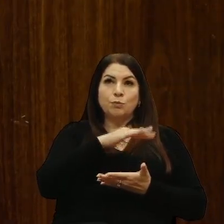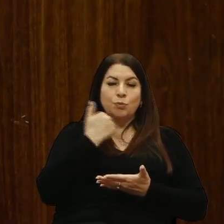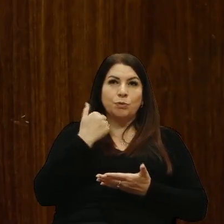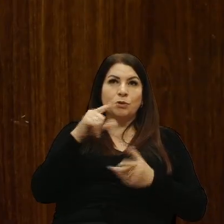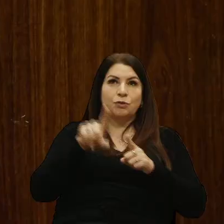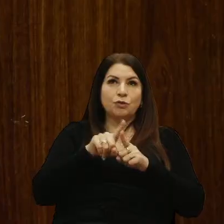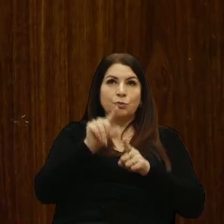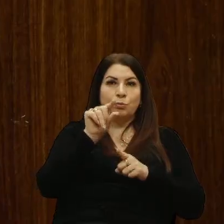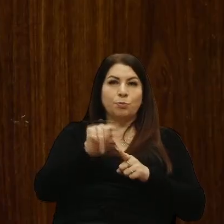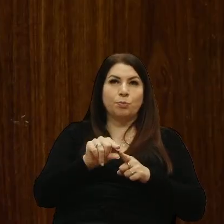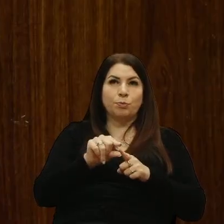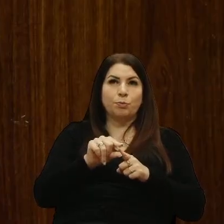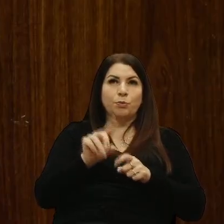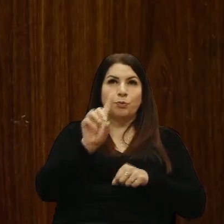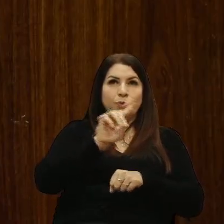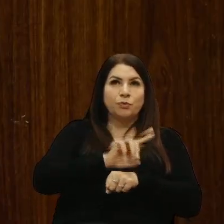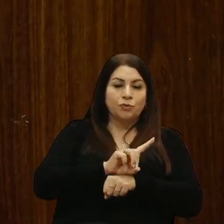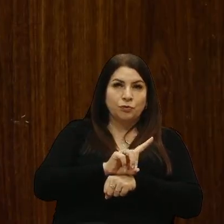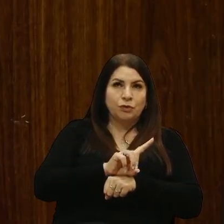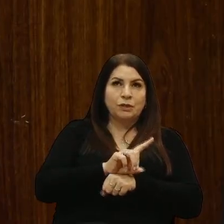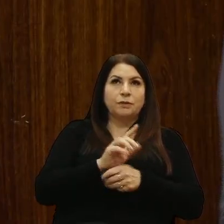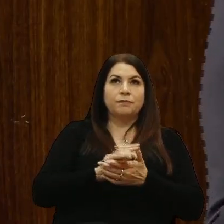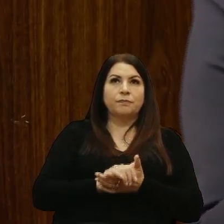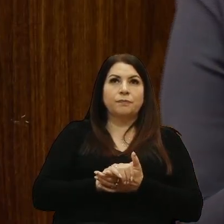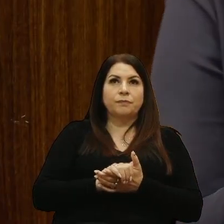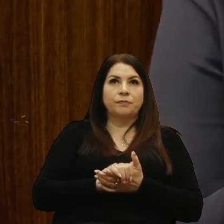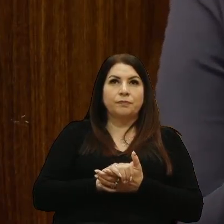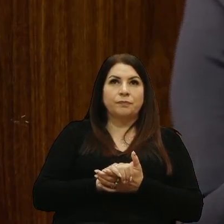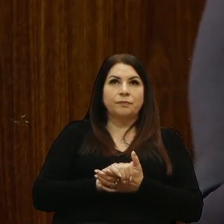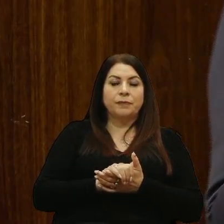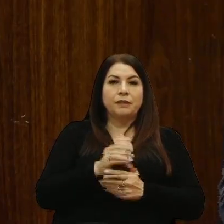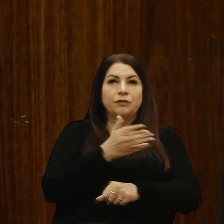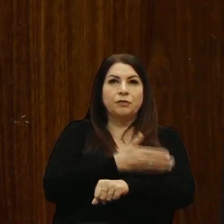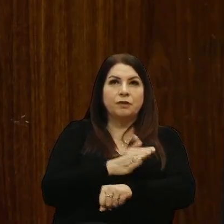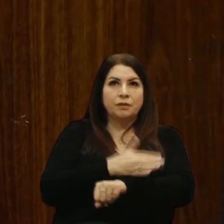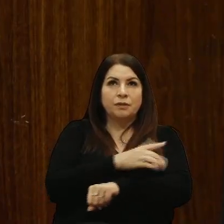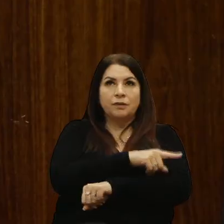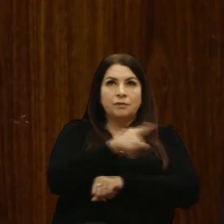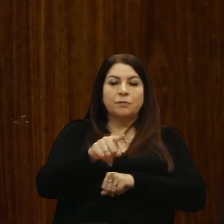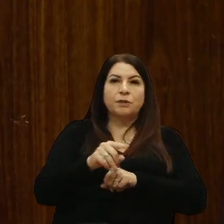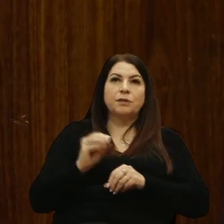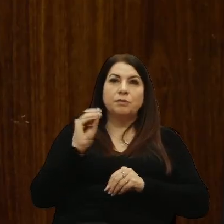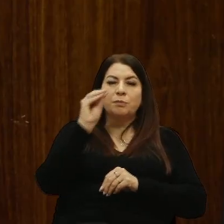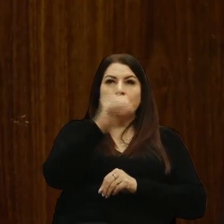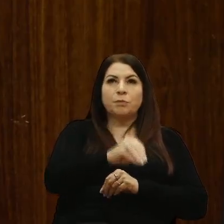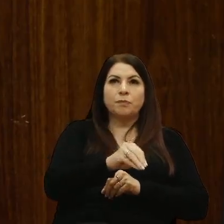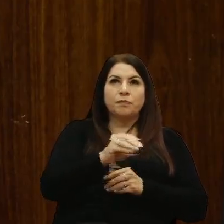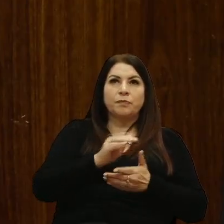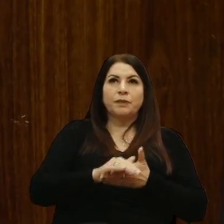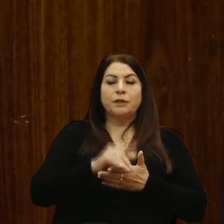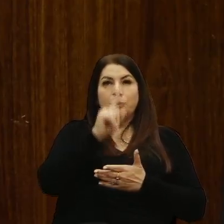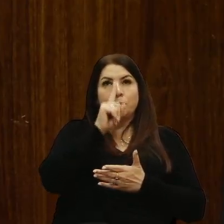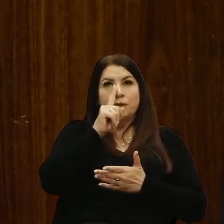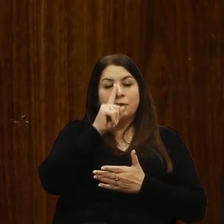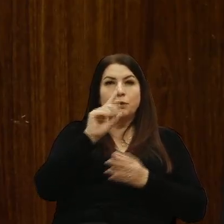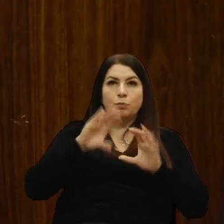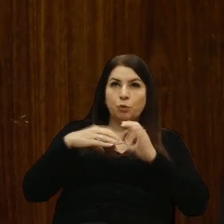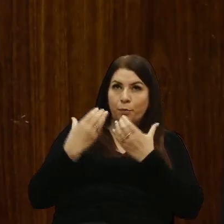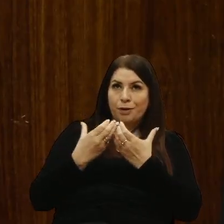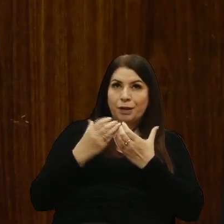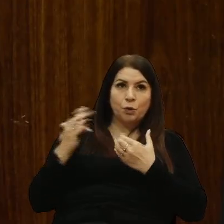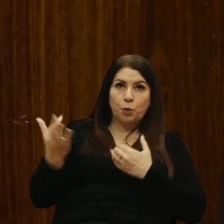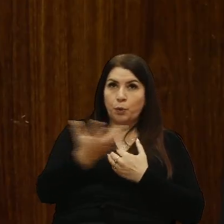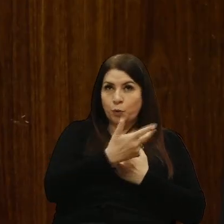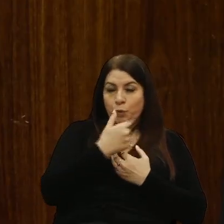tinham poucos dias de treinamento e colocaram em risco uma comunidade